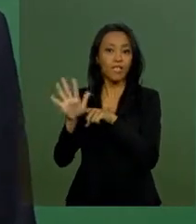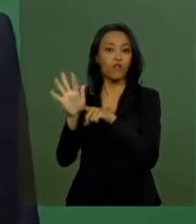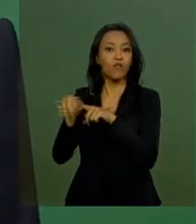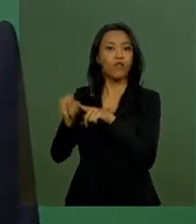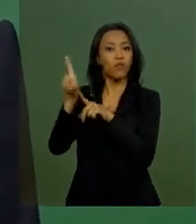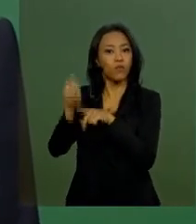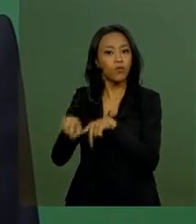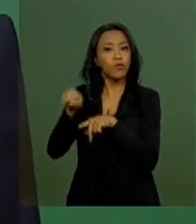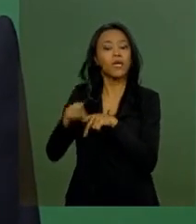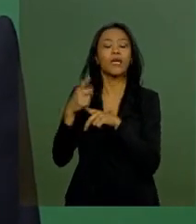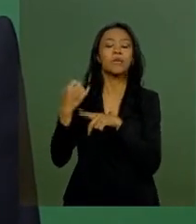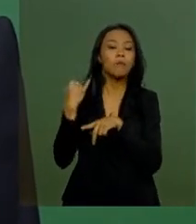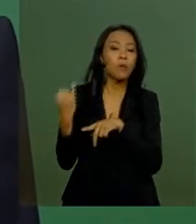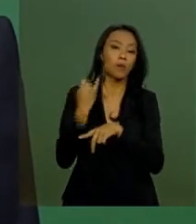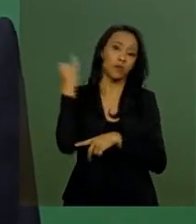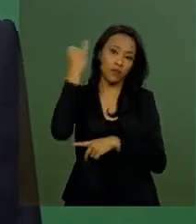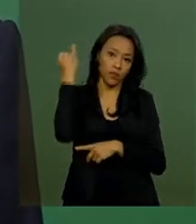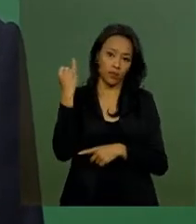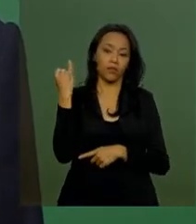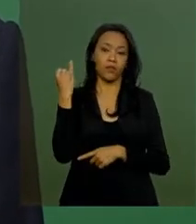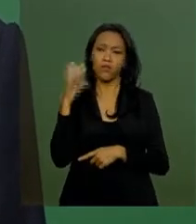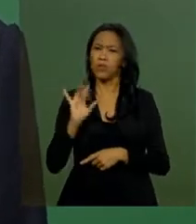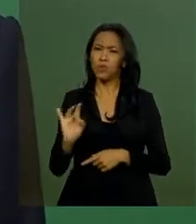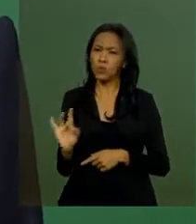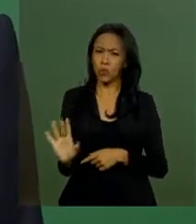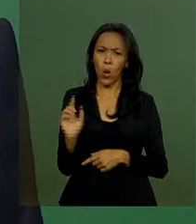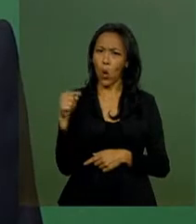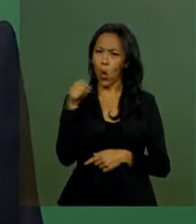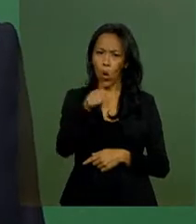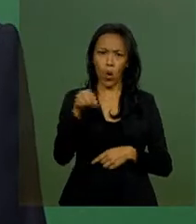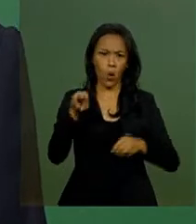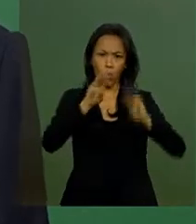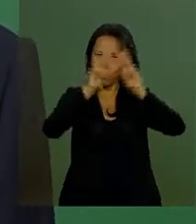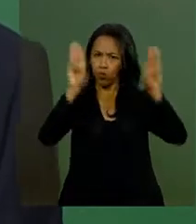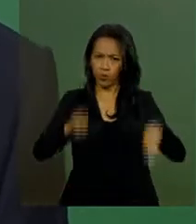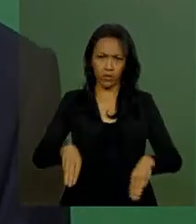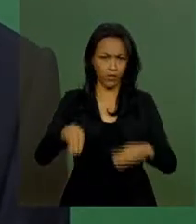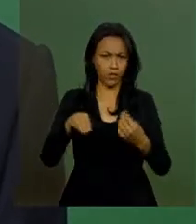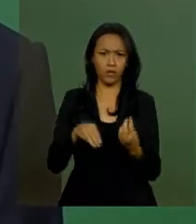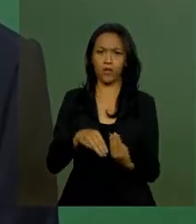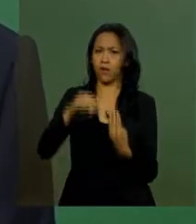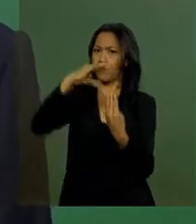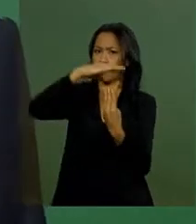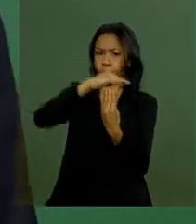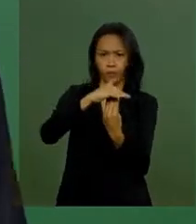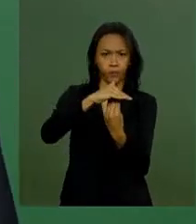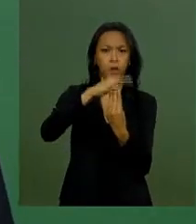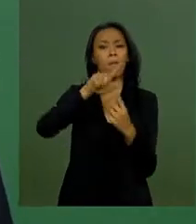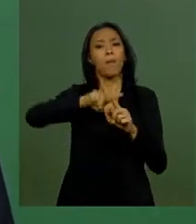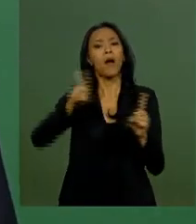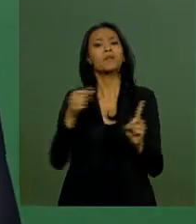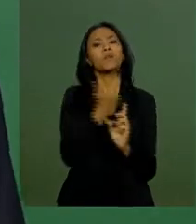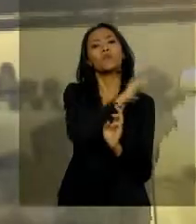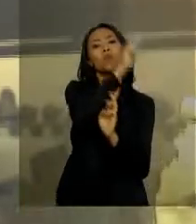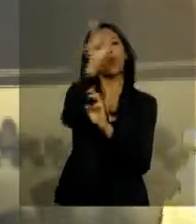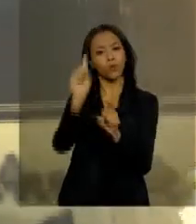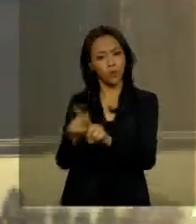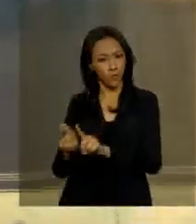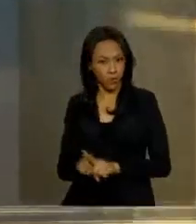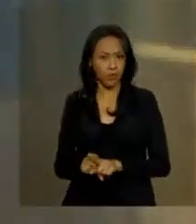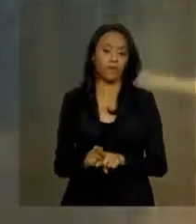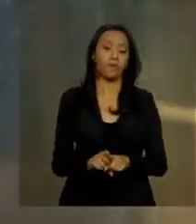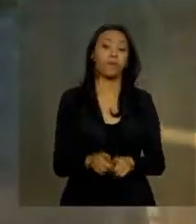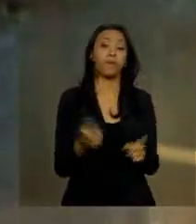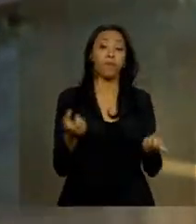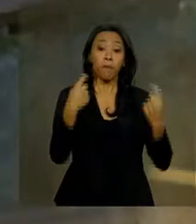importância é não só para o museu nacional mas enfim também aproveitando para outras instituições o banco